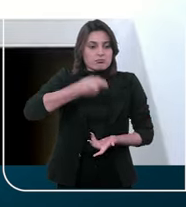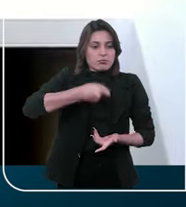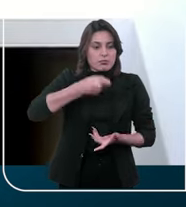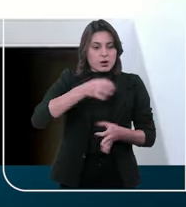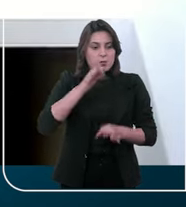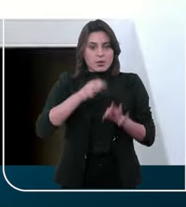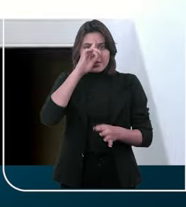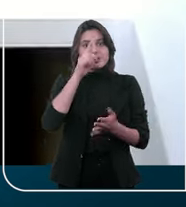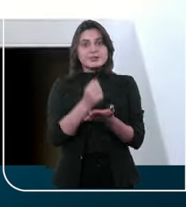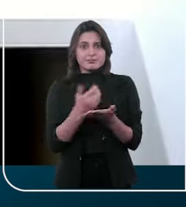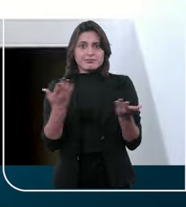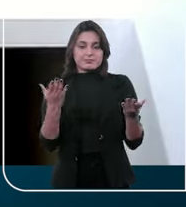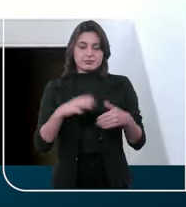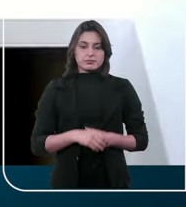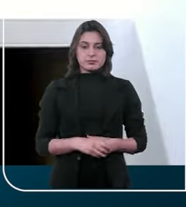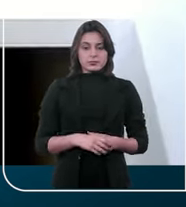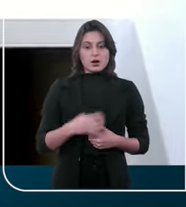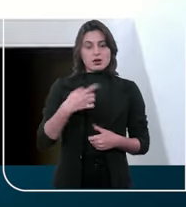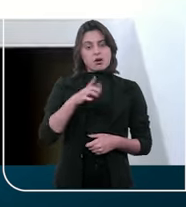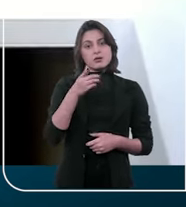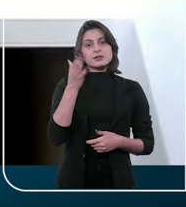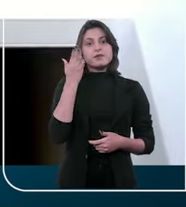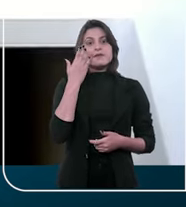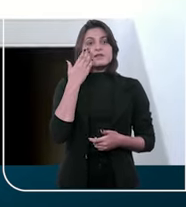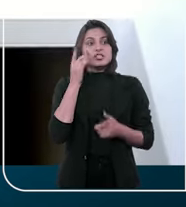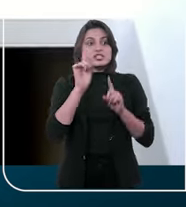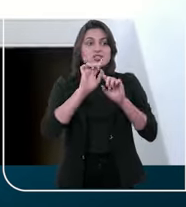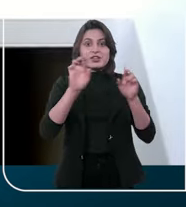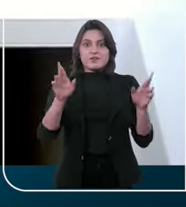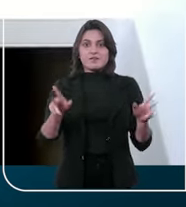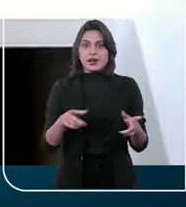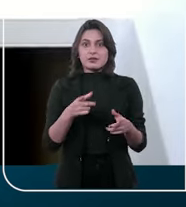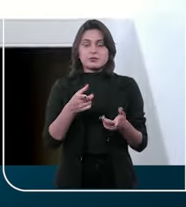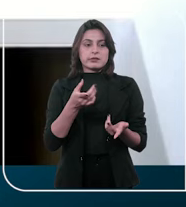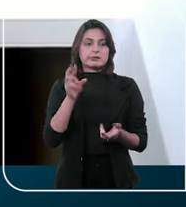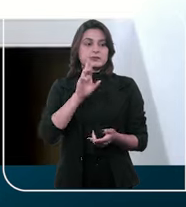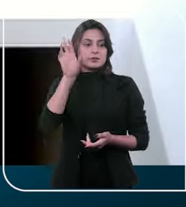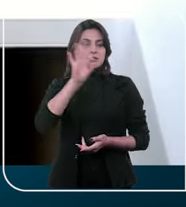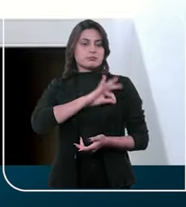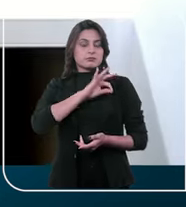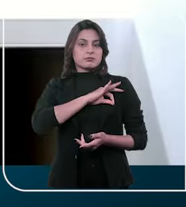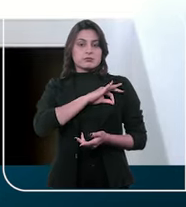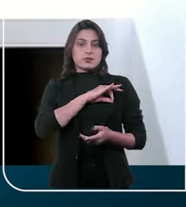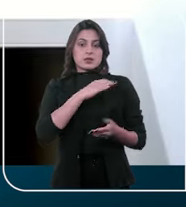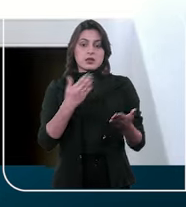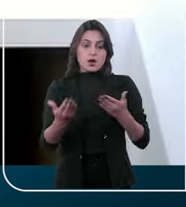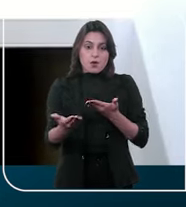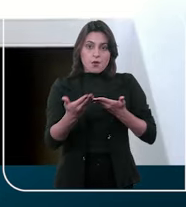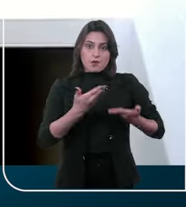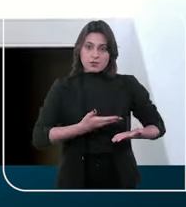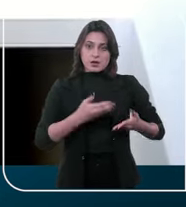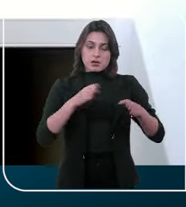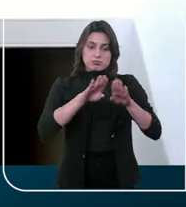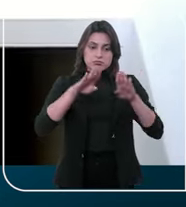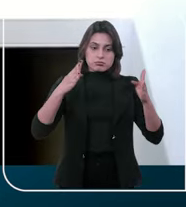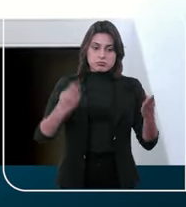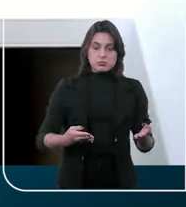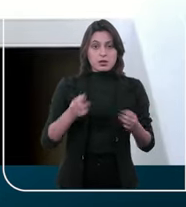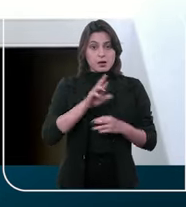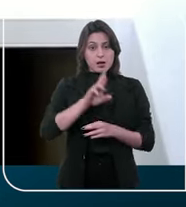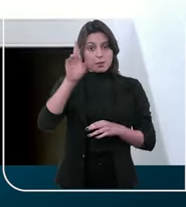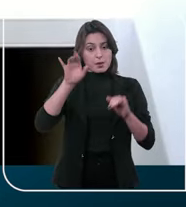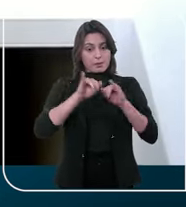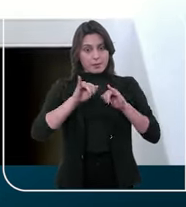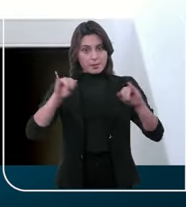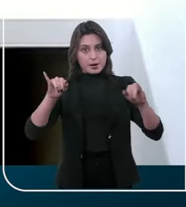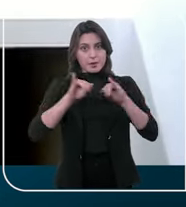polícia chamarem aos seus gabinetes responsáveis pela mídia para antecipar resultado de uma investigação